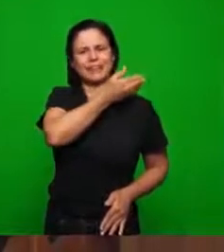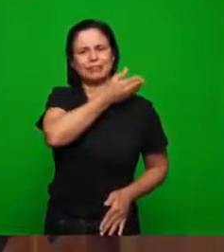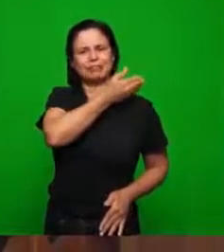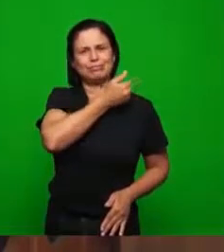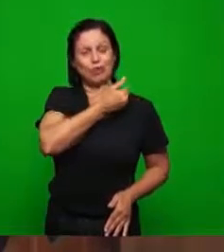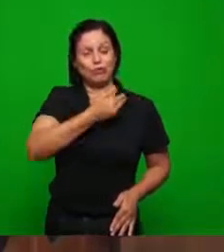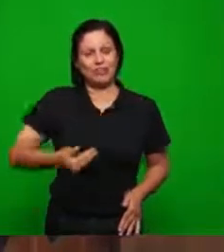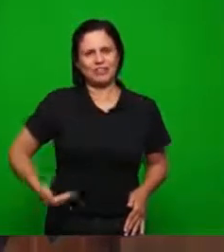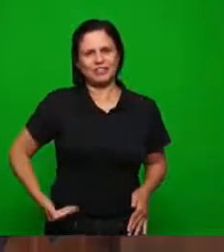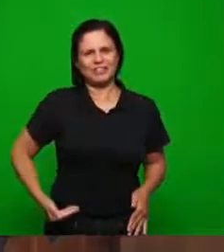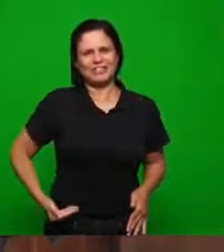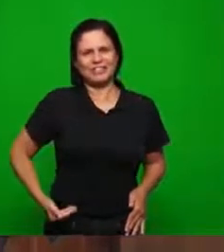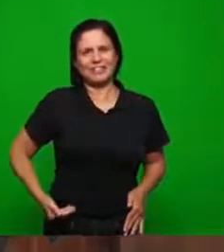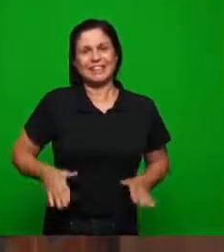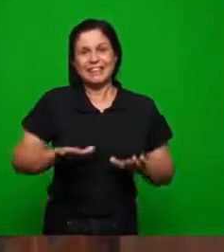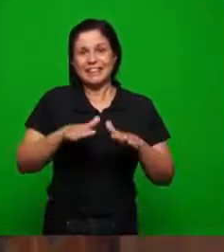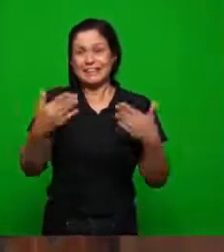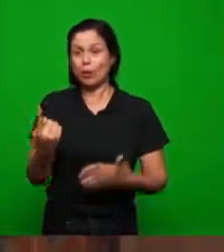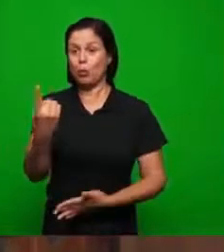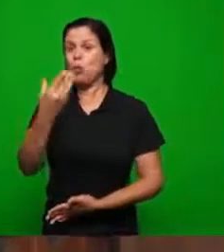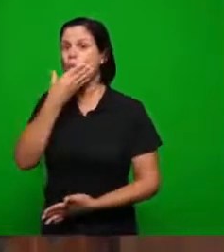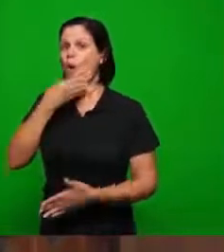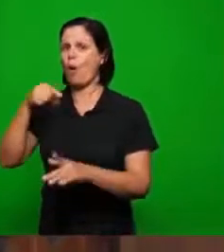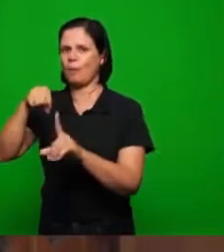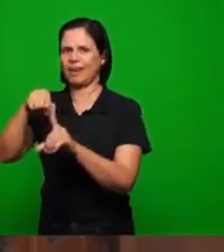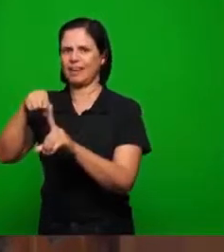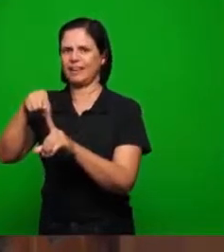dominado. Então, entra um homem.